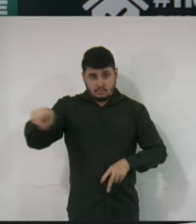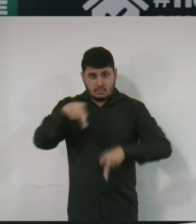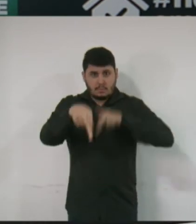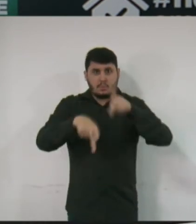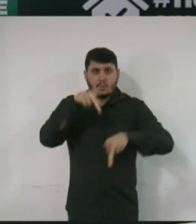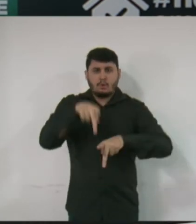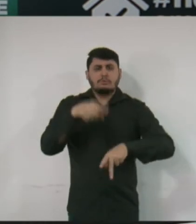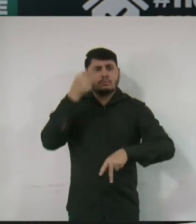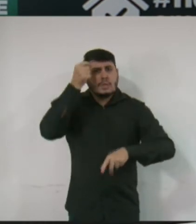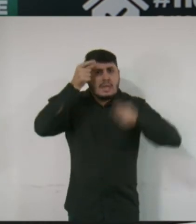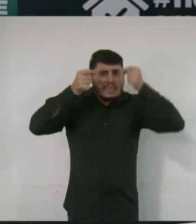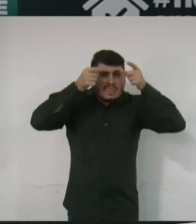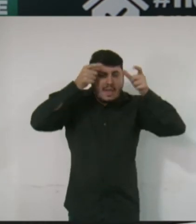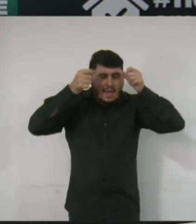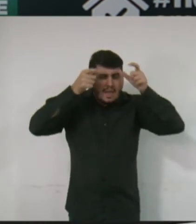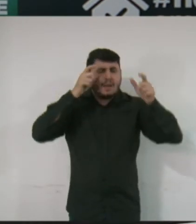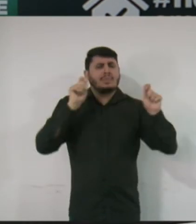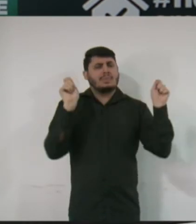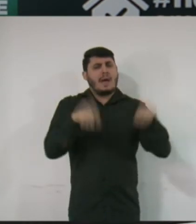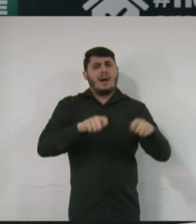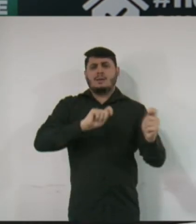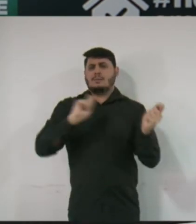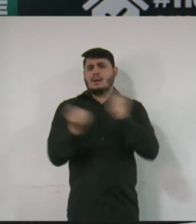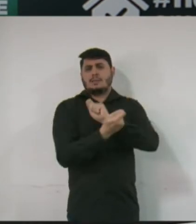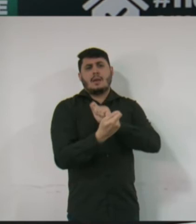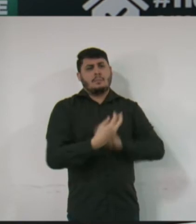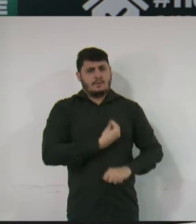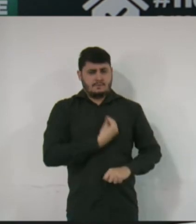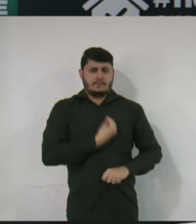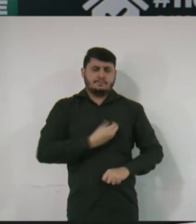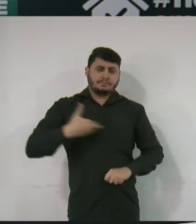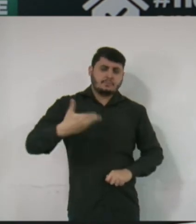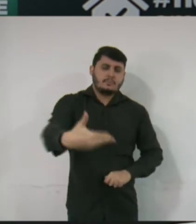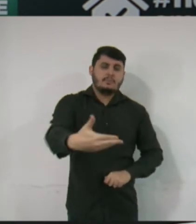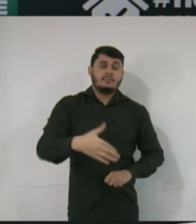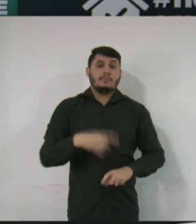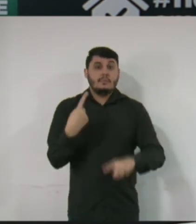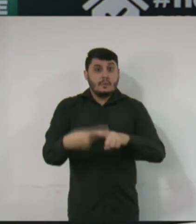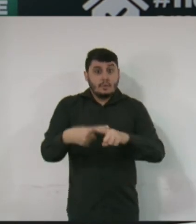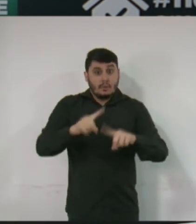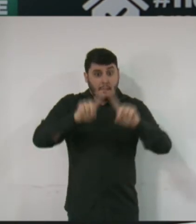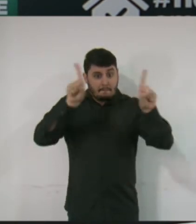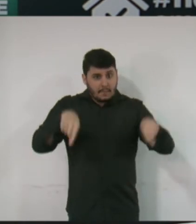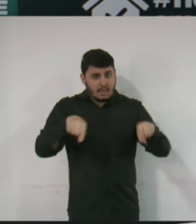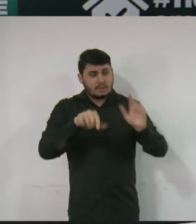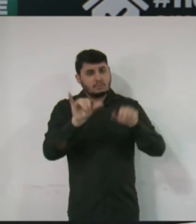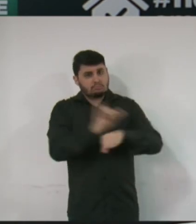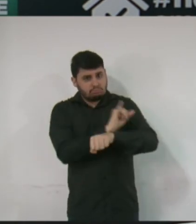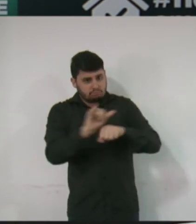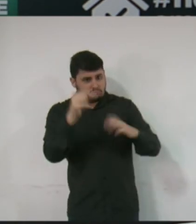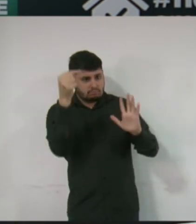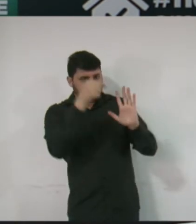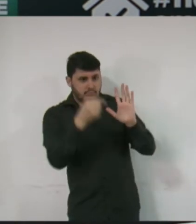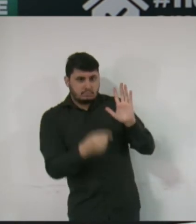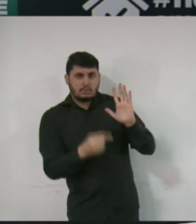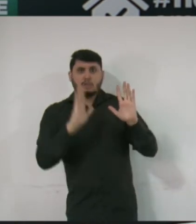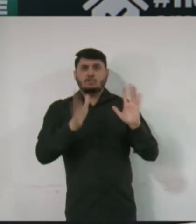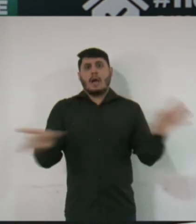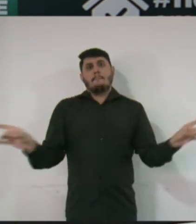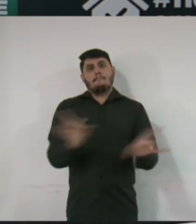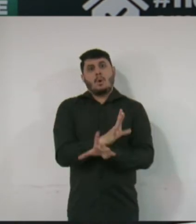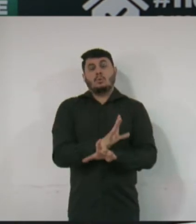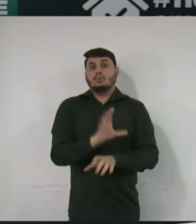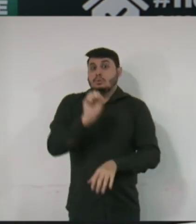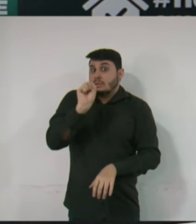de se reinventar e é isso que está acontecendo na nossa cidade. O plano de retomada das operações da Feira da Sulanca está pronto, então logo o governo do